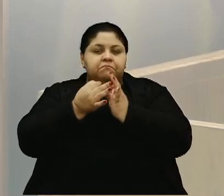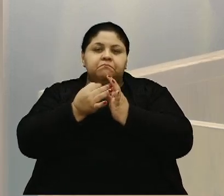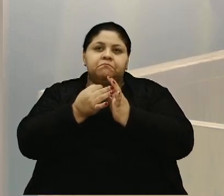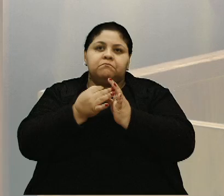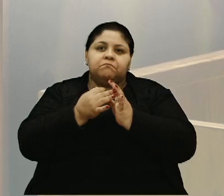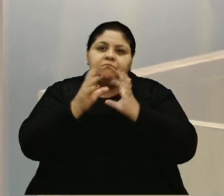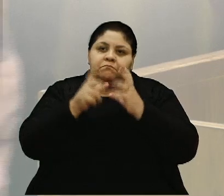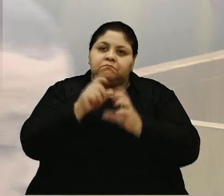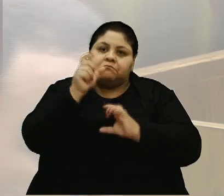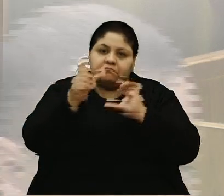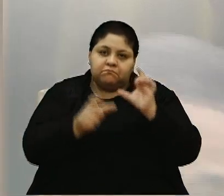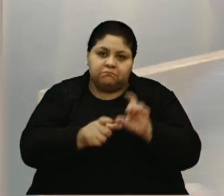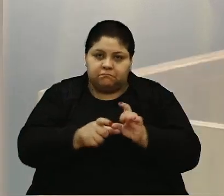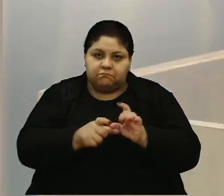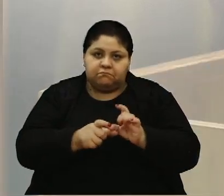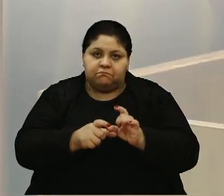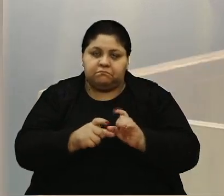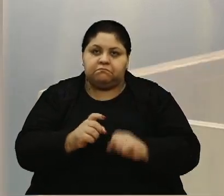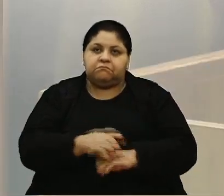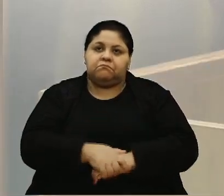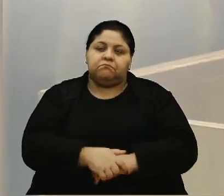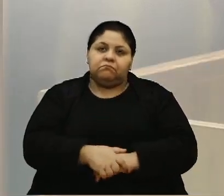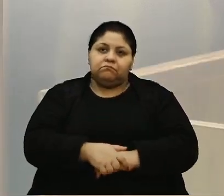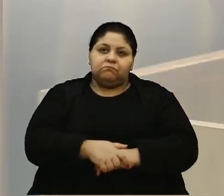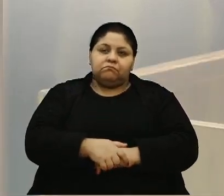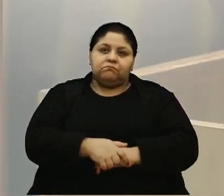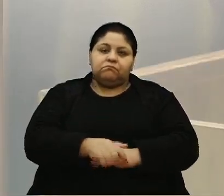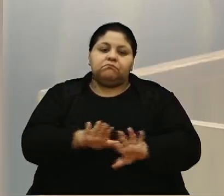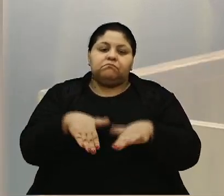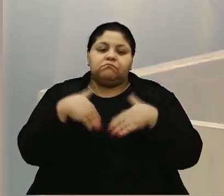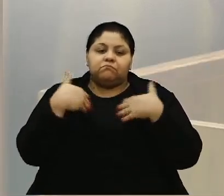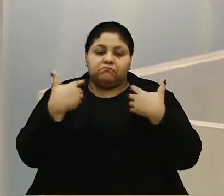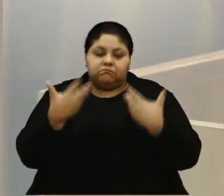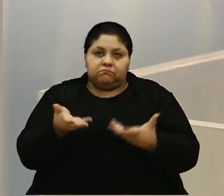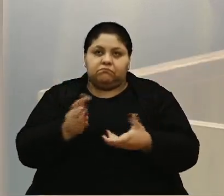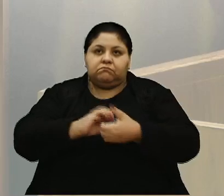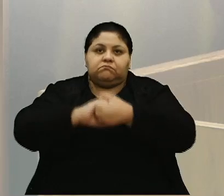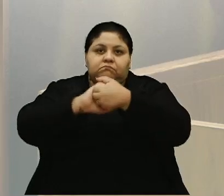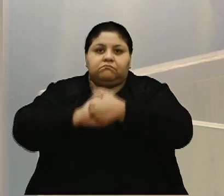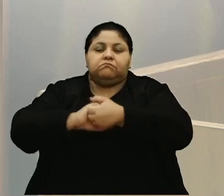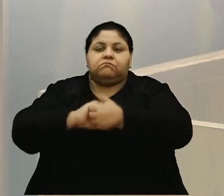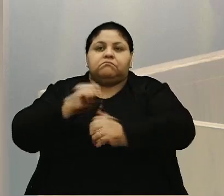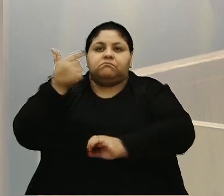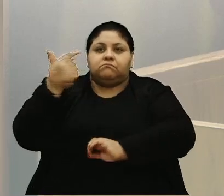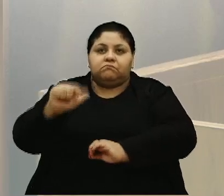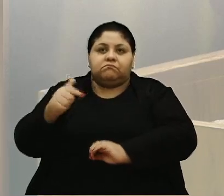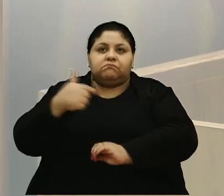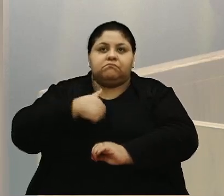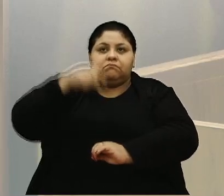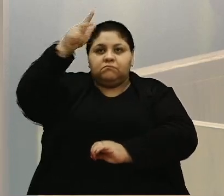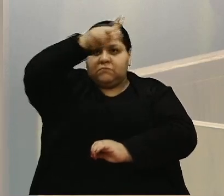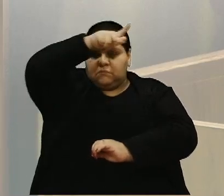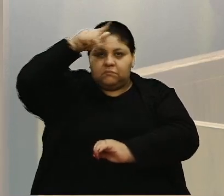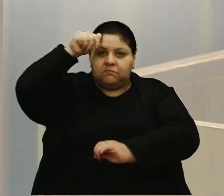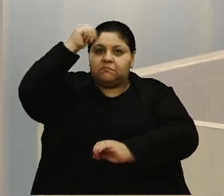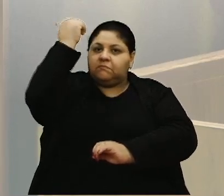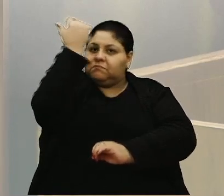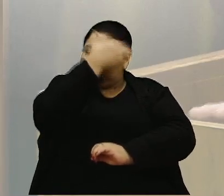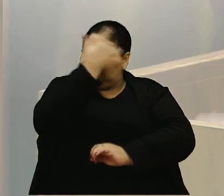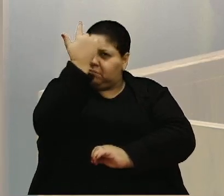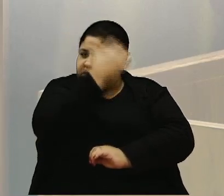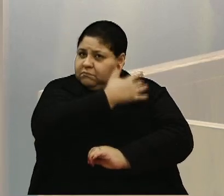os moradores que moram naquela rua. Então, quero cumprimentar novamente o meu prefeito Adilódio Domênico, que